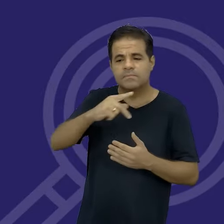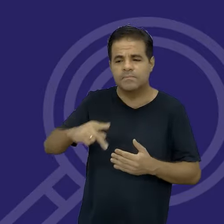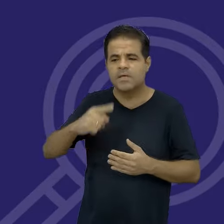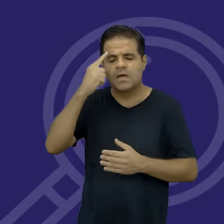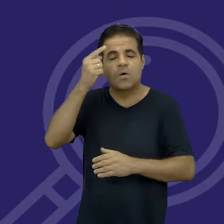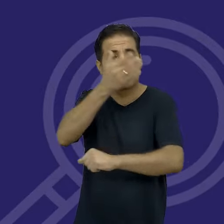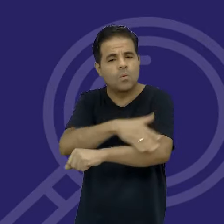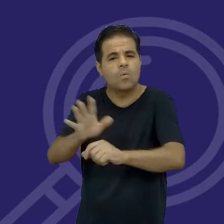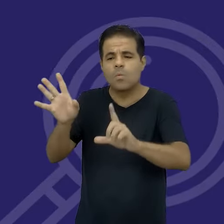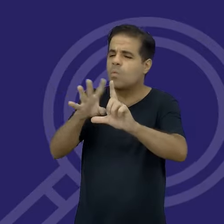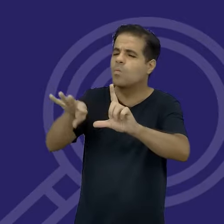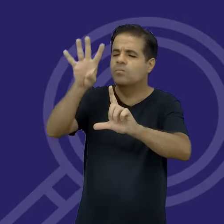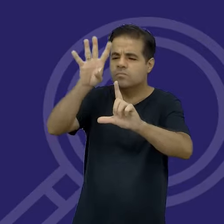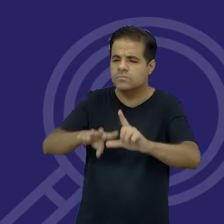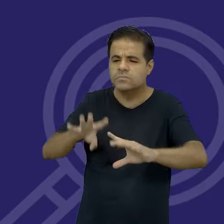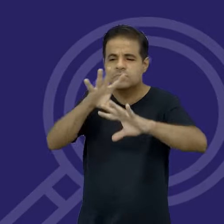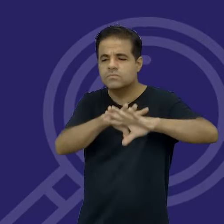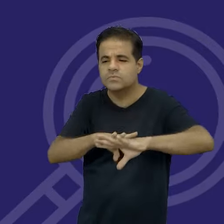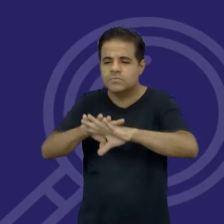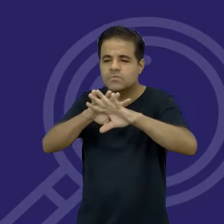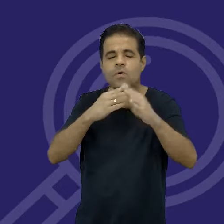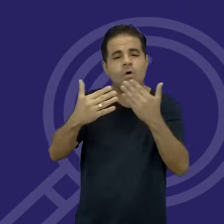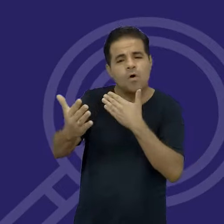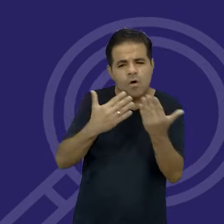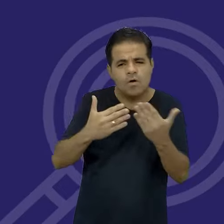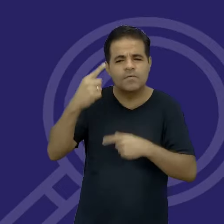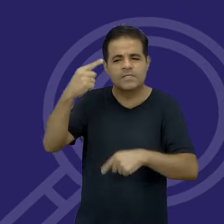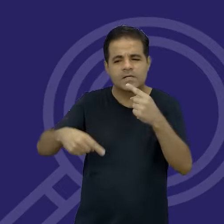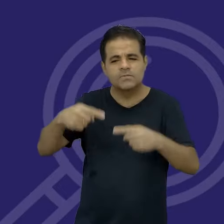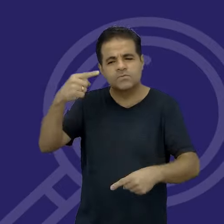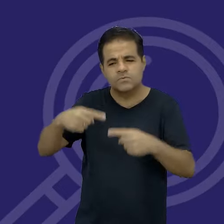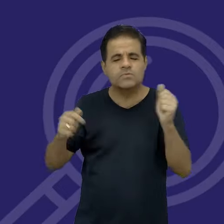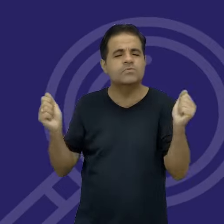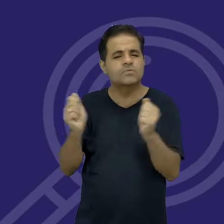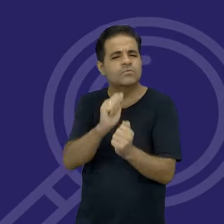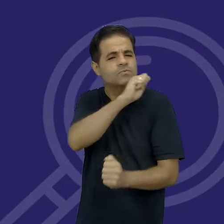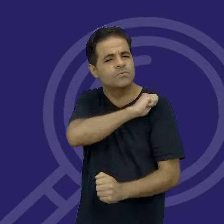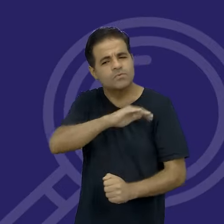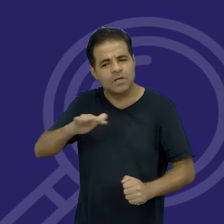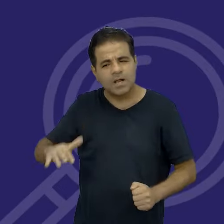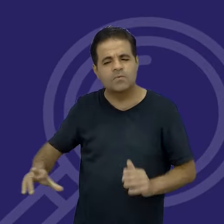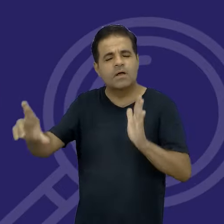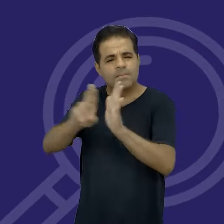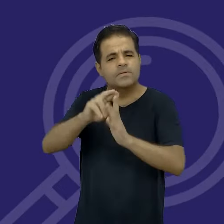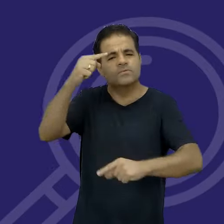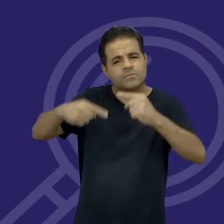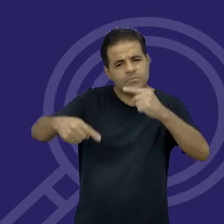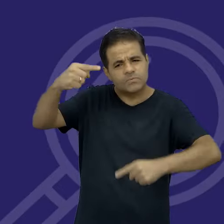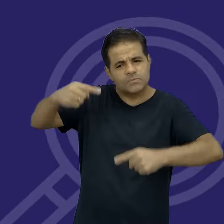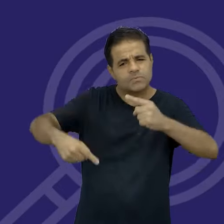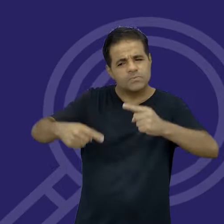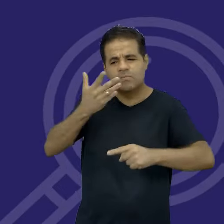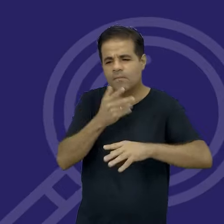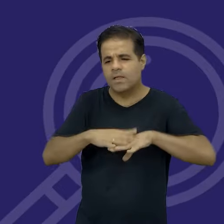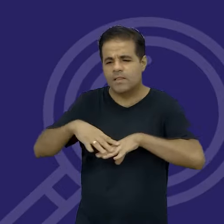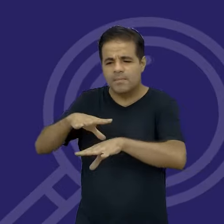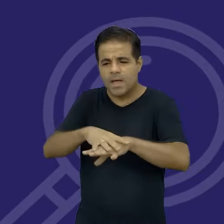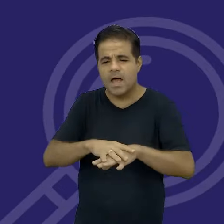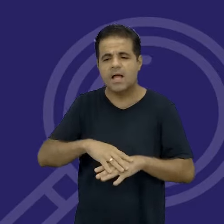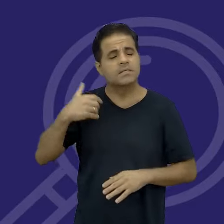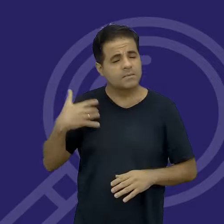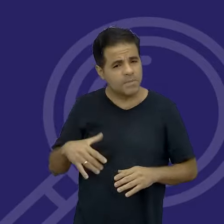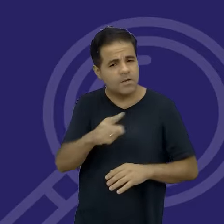quadriculada, né, a importância de conversar, de discutir com esses alunos sobre as representações matemáticas, né, e o